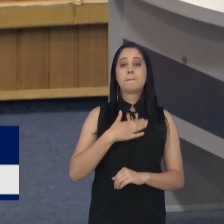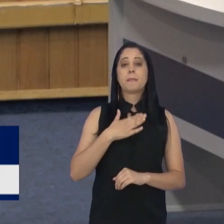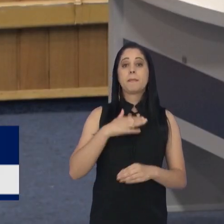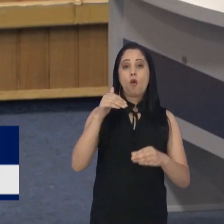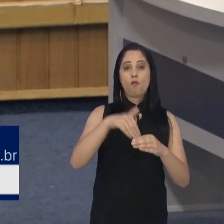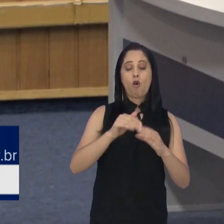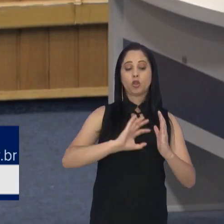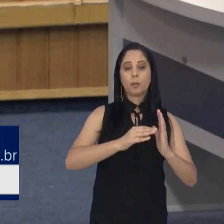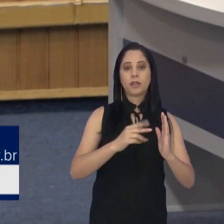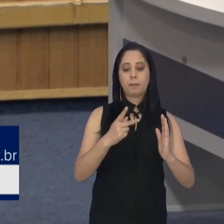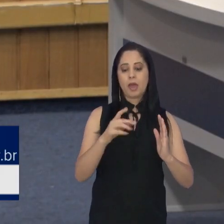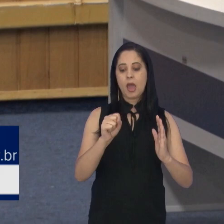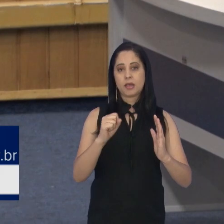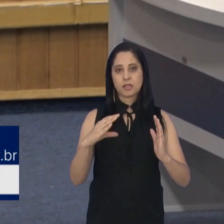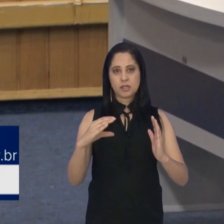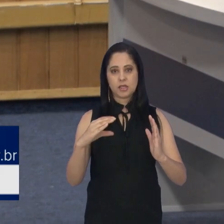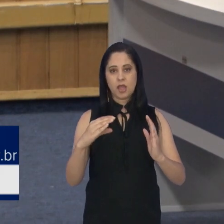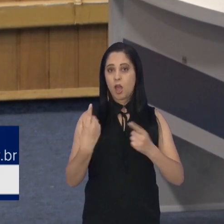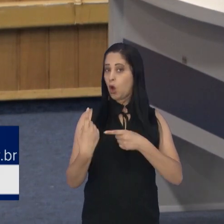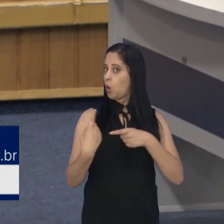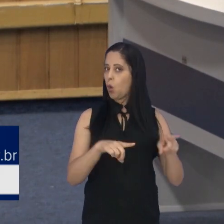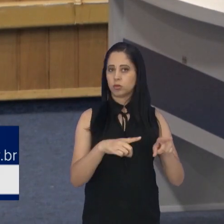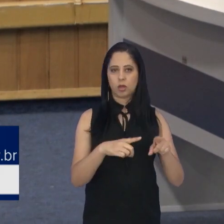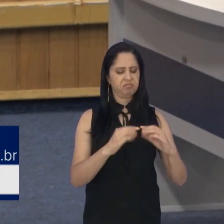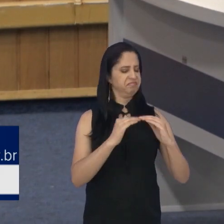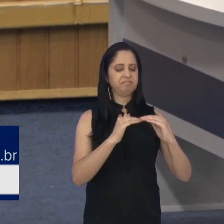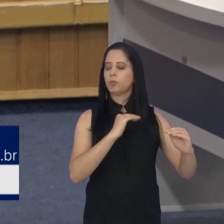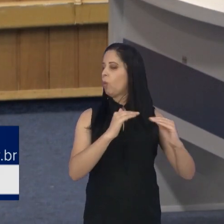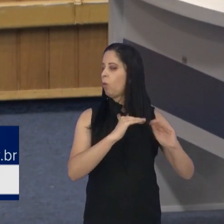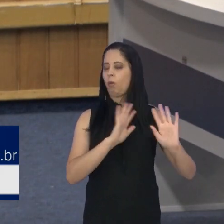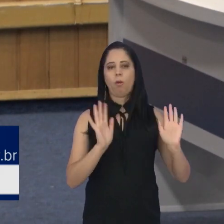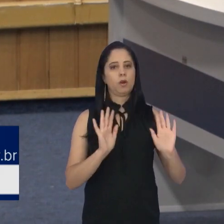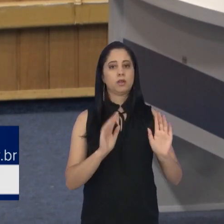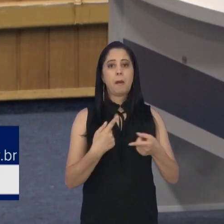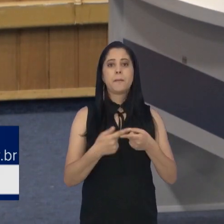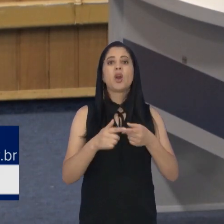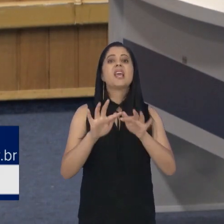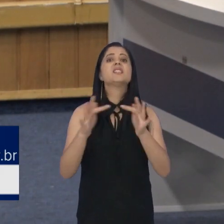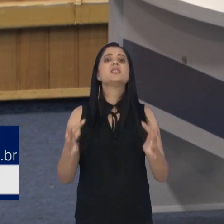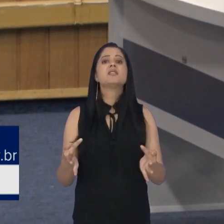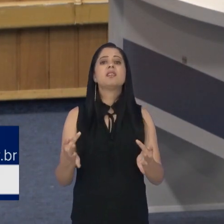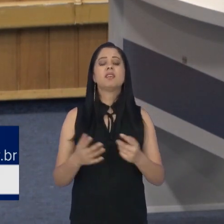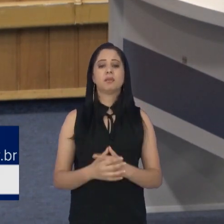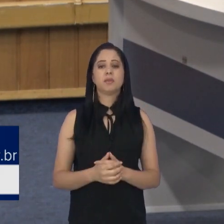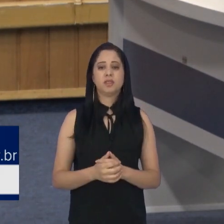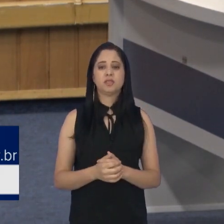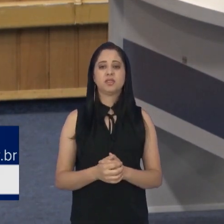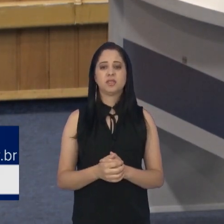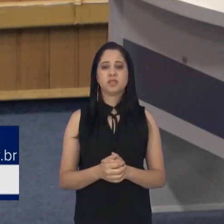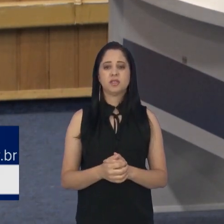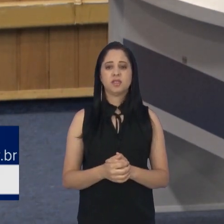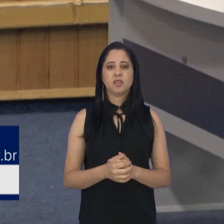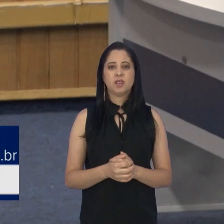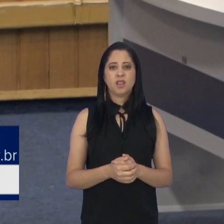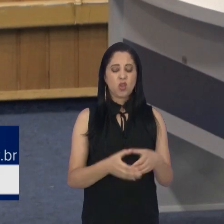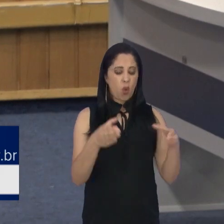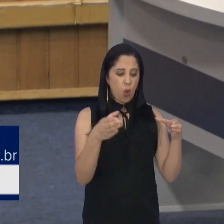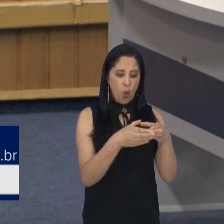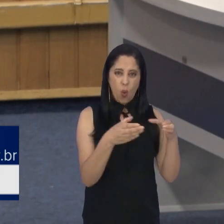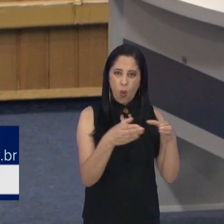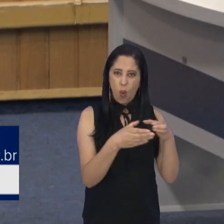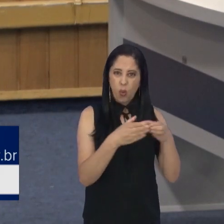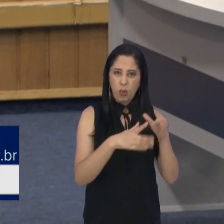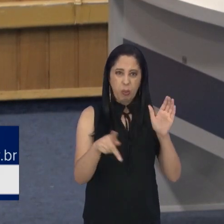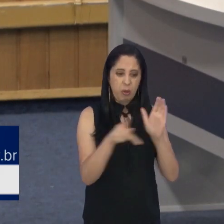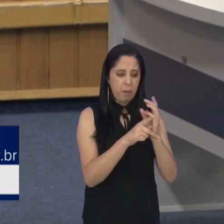PSC contrário a essa matéria, porque é muito simples. Nem no Conselho Deliberativo da